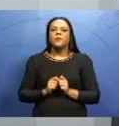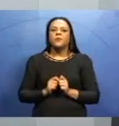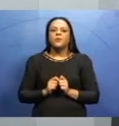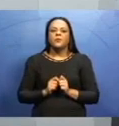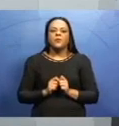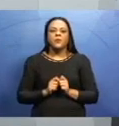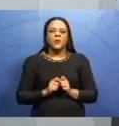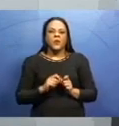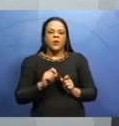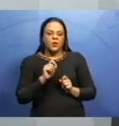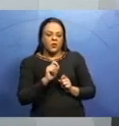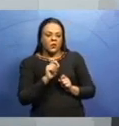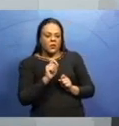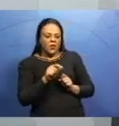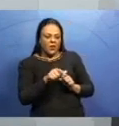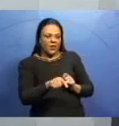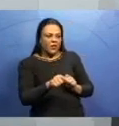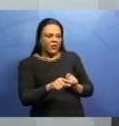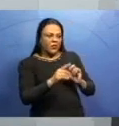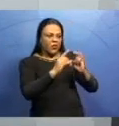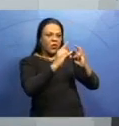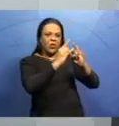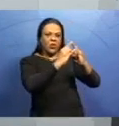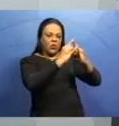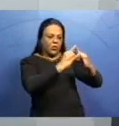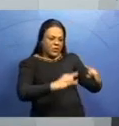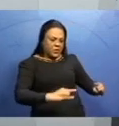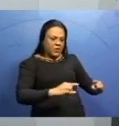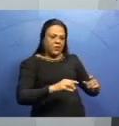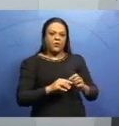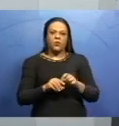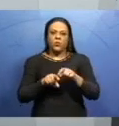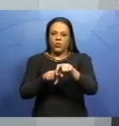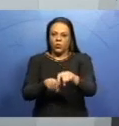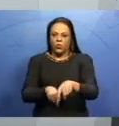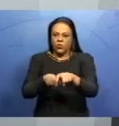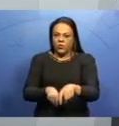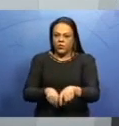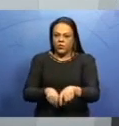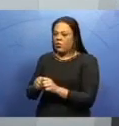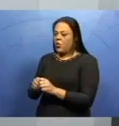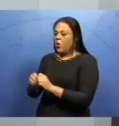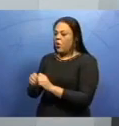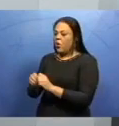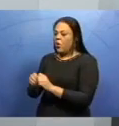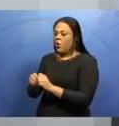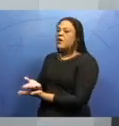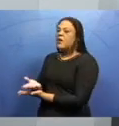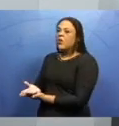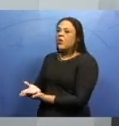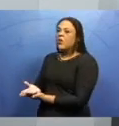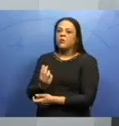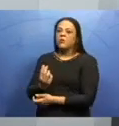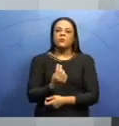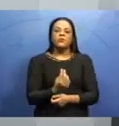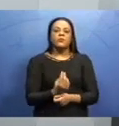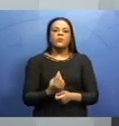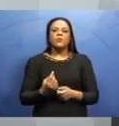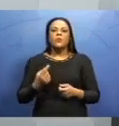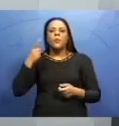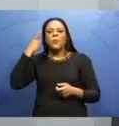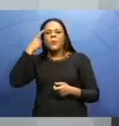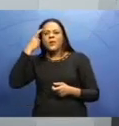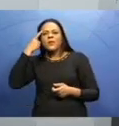Essa fábula se passa em um circo, em um sítio ou na escola? Vamos pensar um